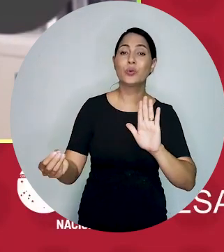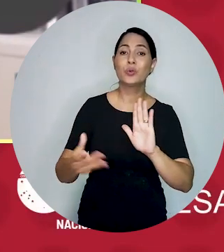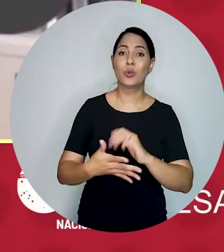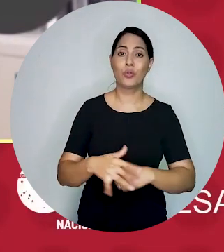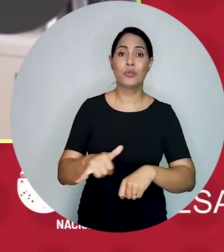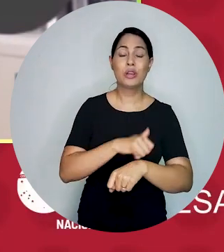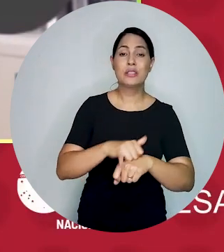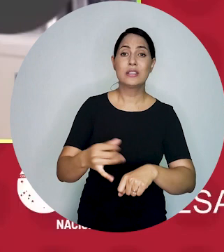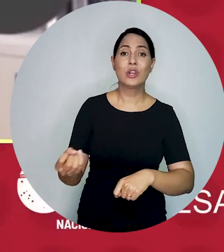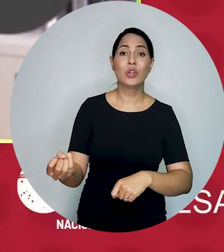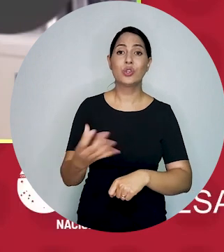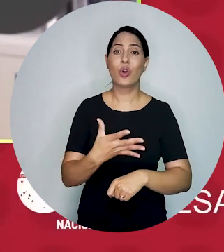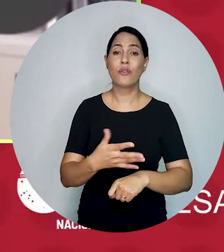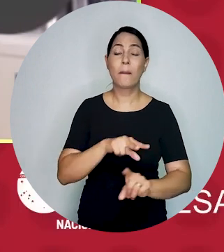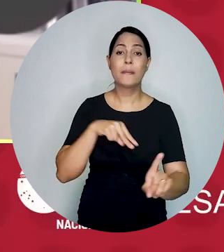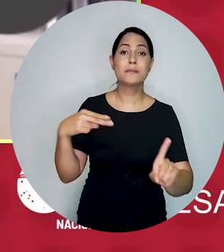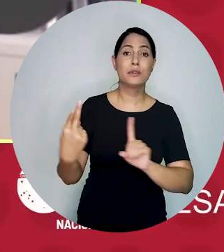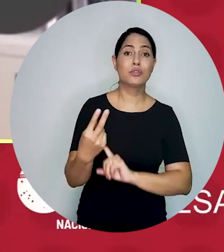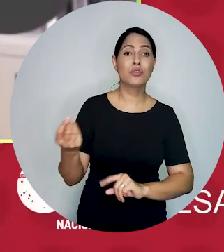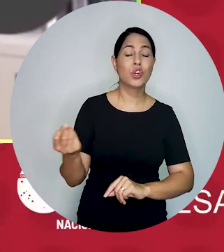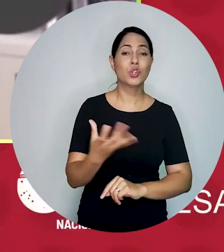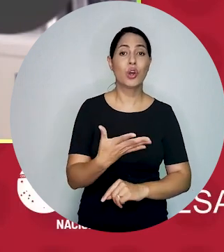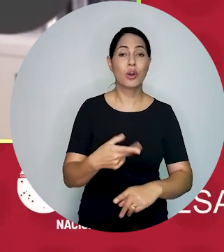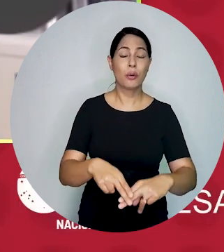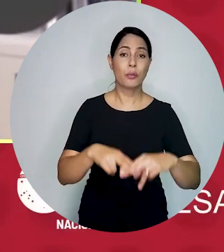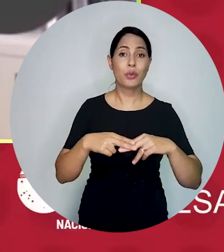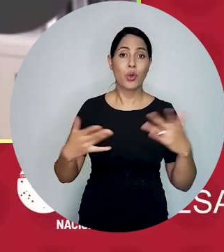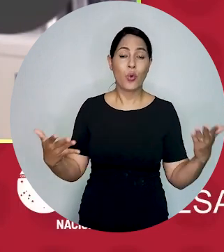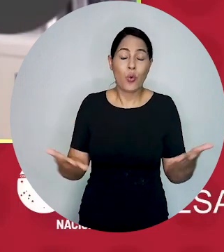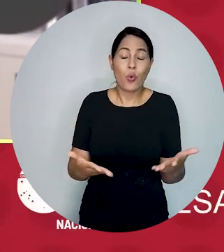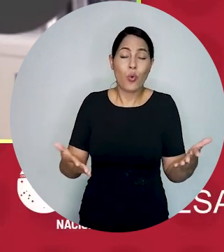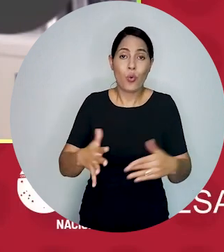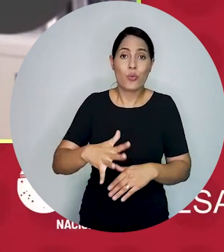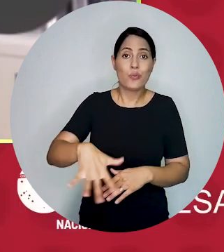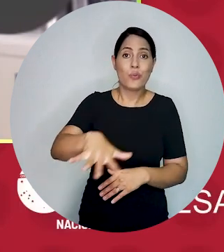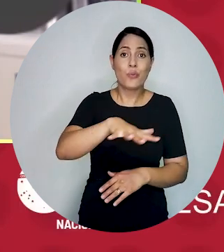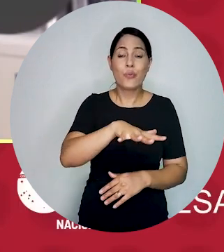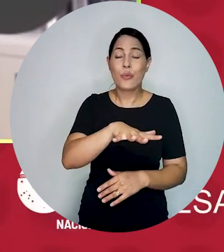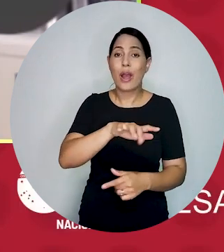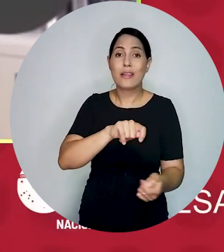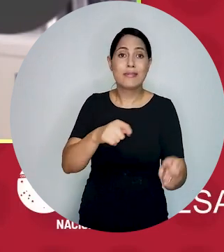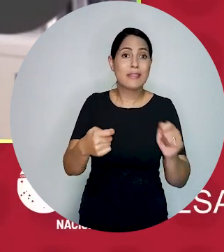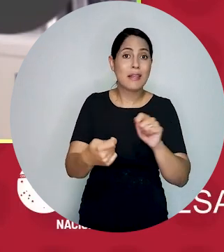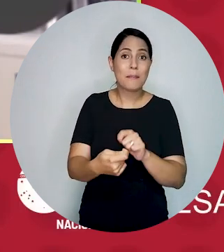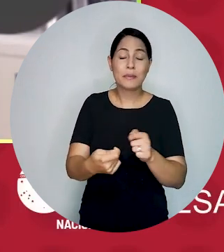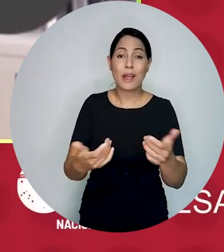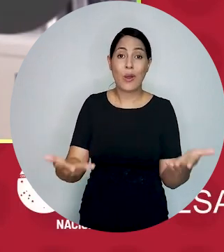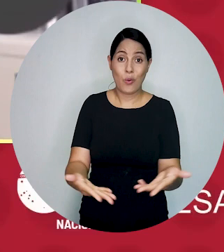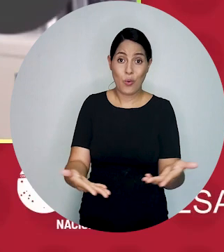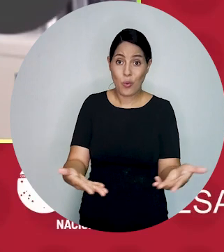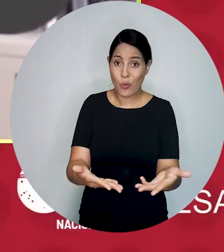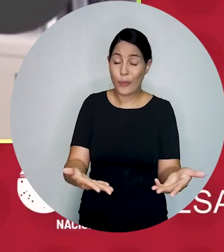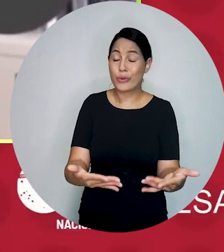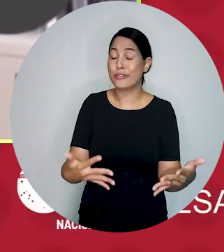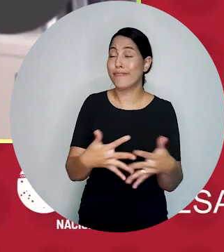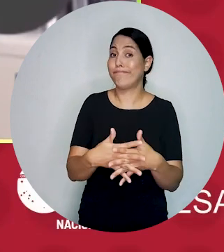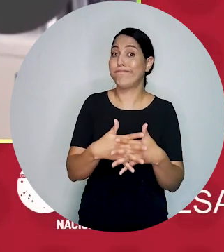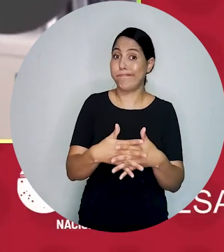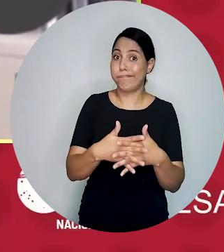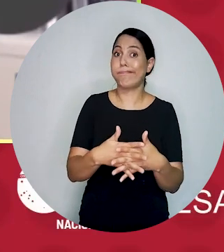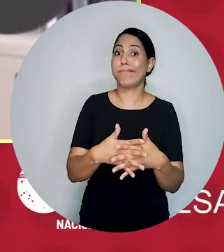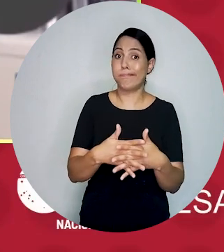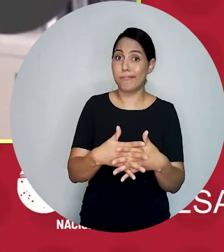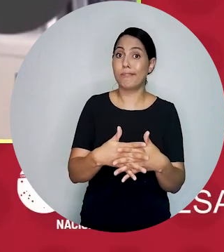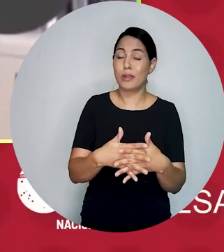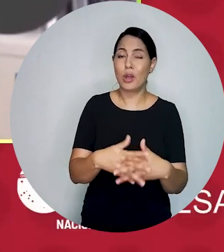novos conteúdos, a novas perspectivas para que ele consiga hoje lidar com esse ambiente tão complexo que em alguma medida